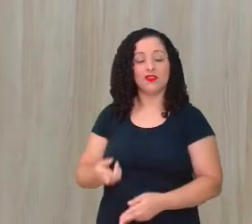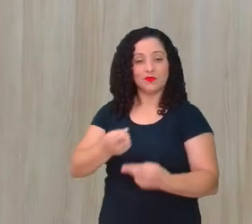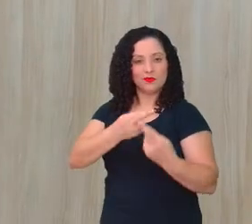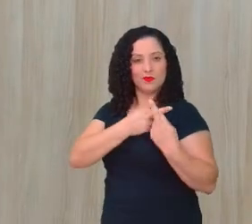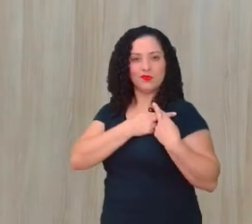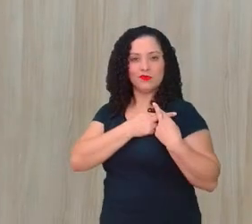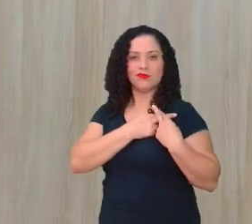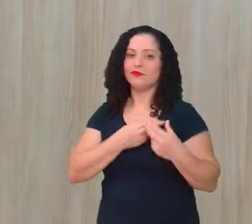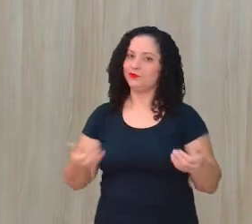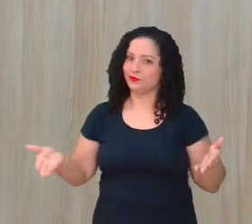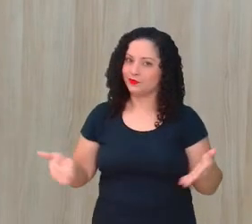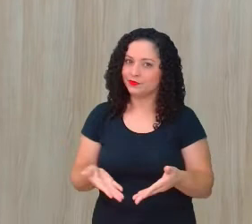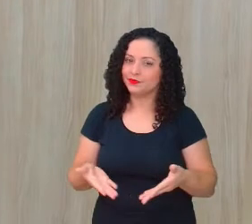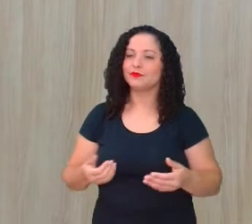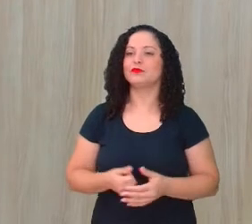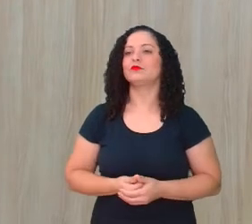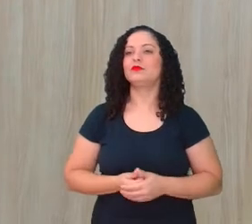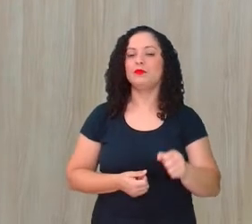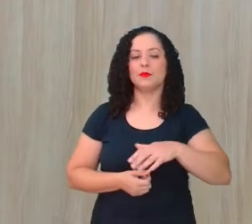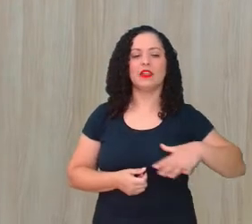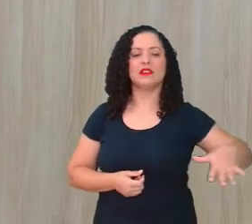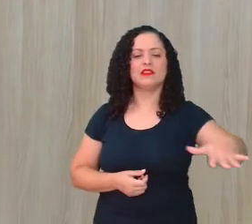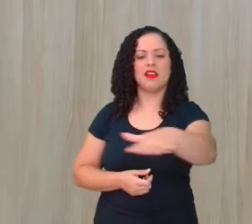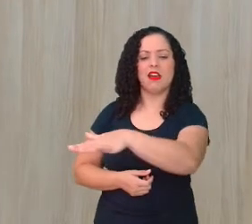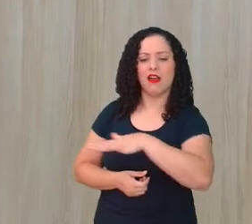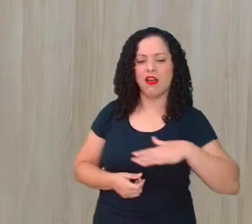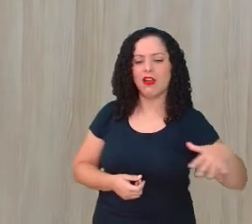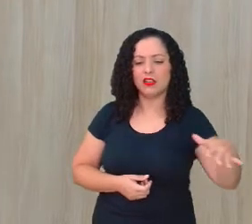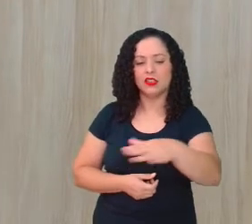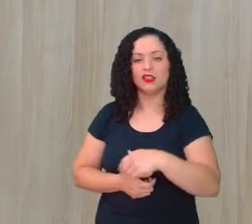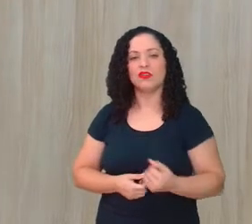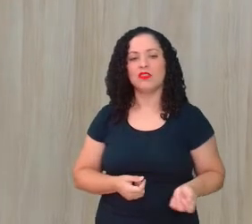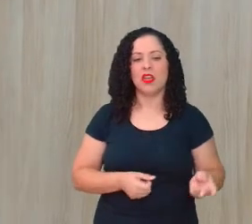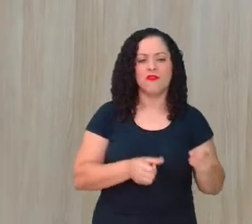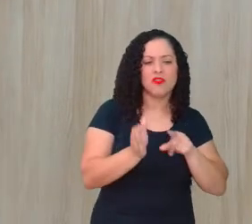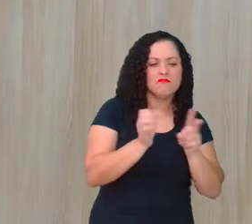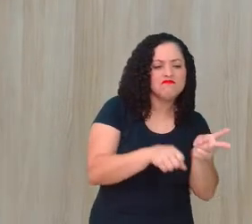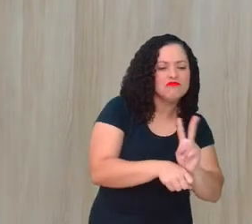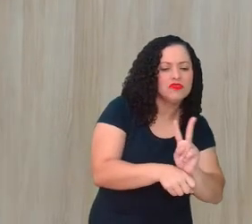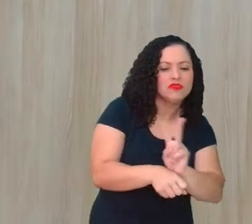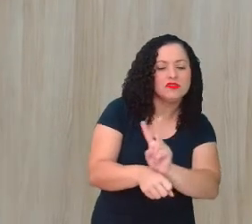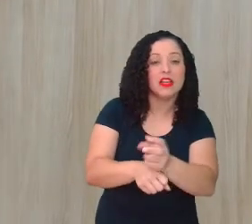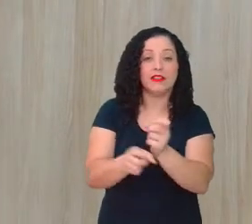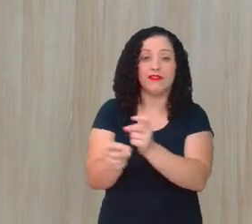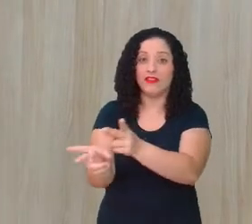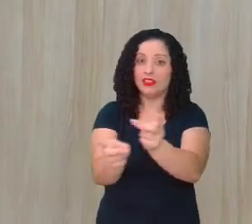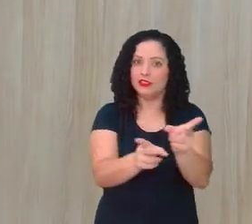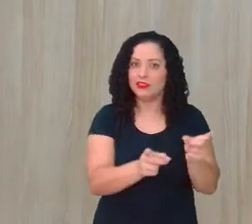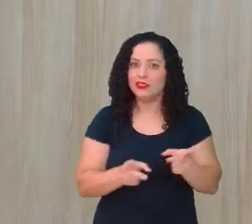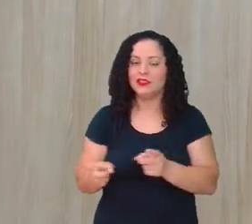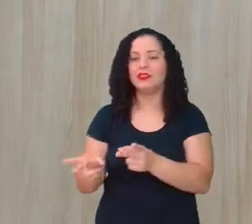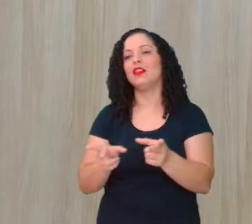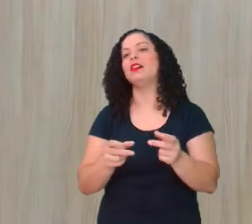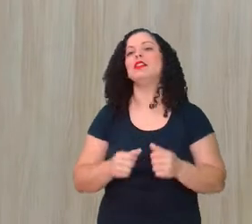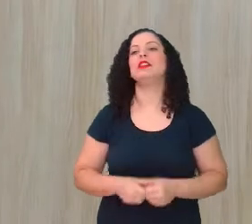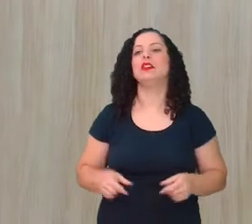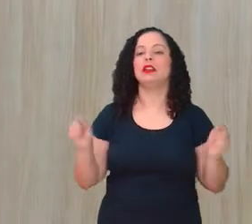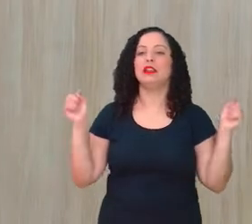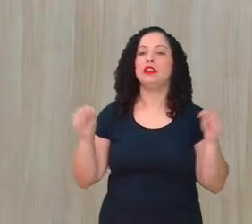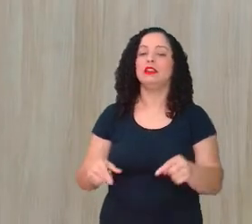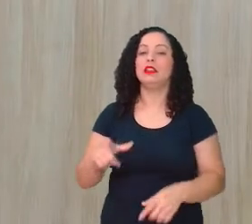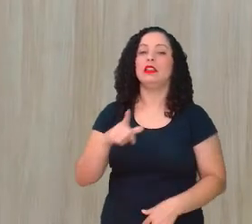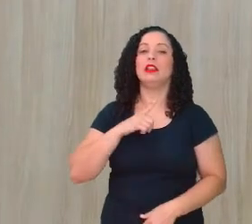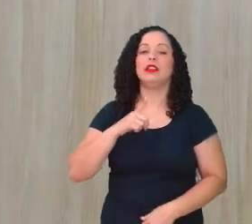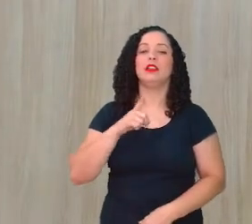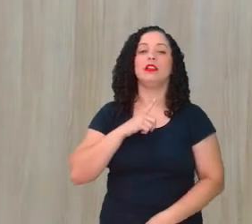terras da igreja foram confiscadas e vendidas aos nobres, né, fortalecendo o poder político do rei, e ele mantém aí,